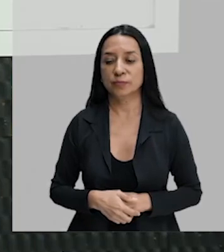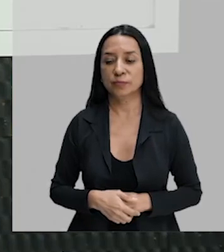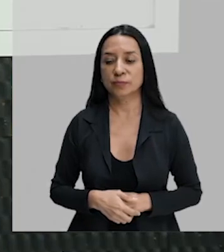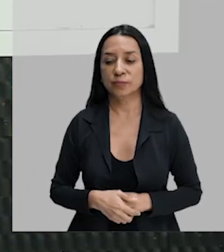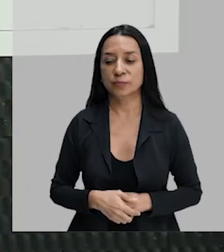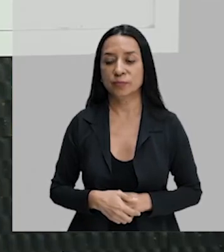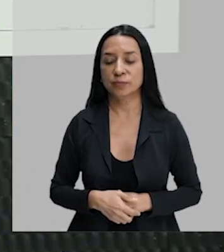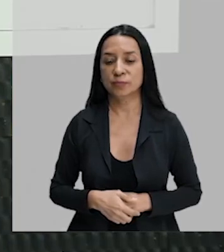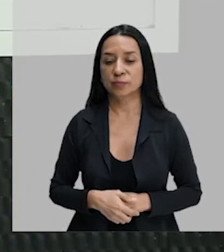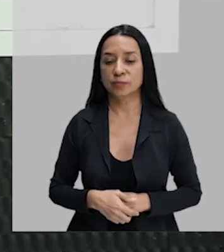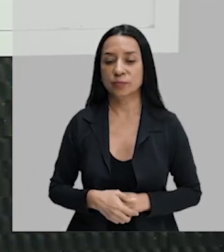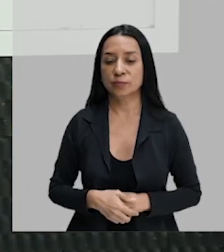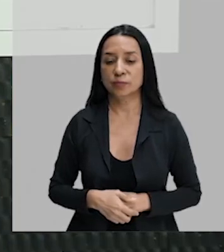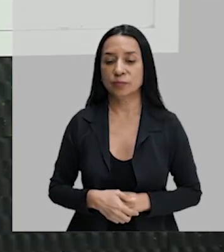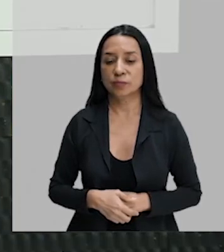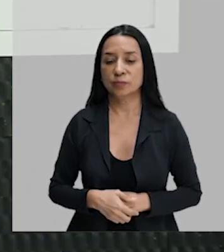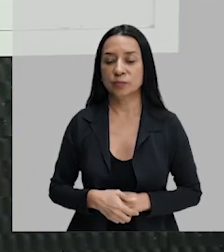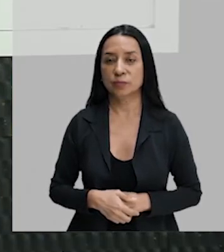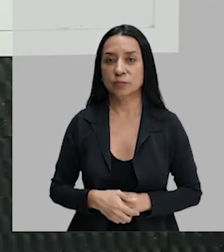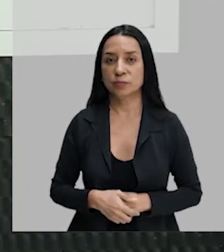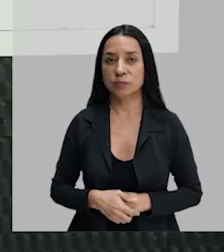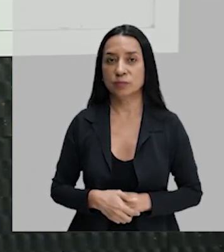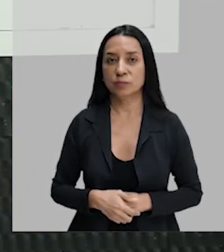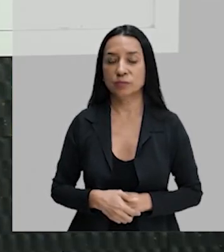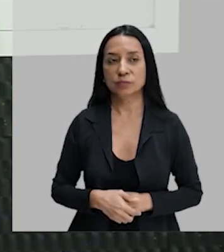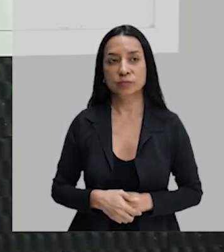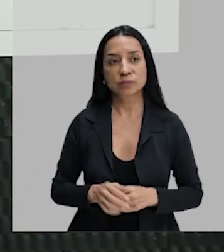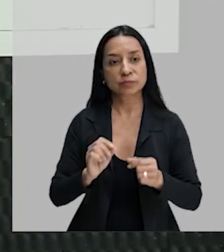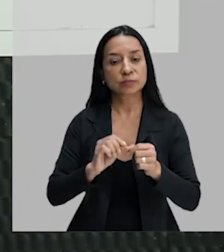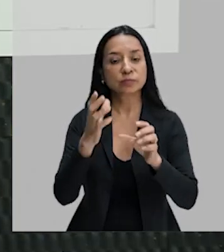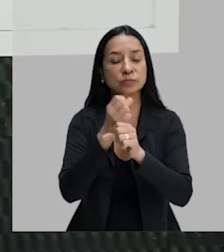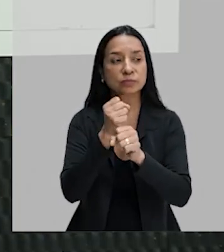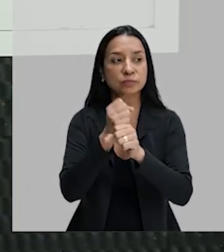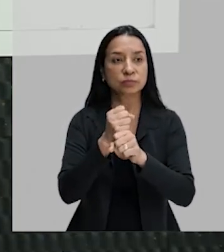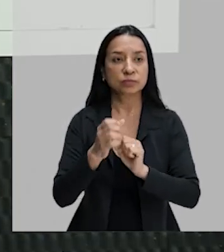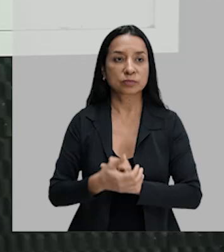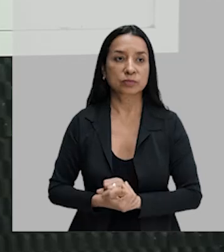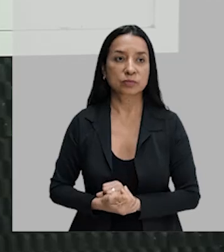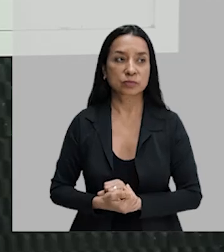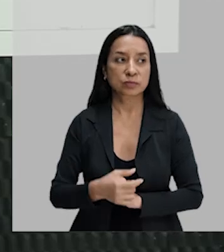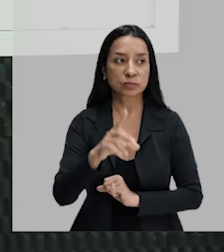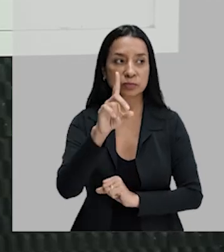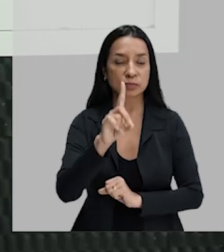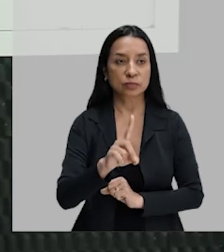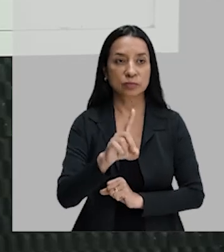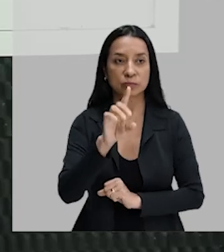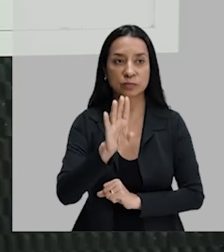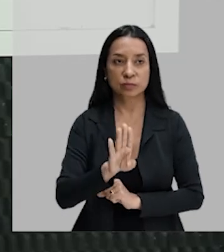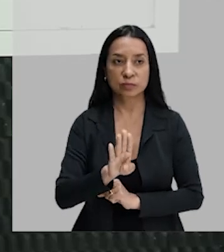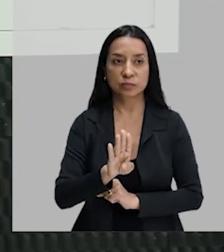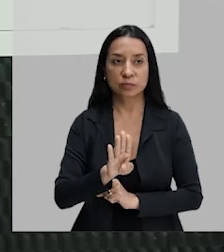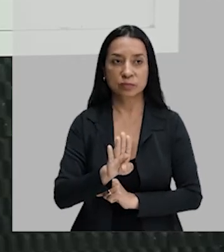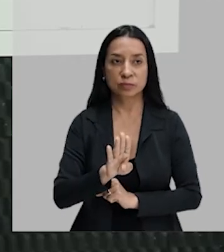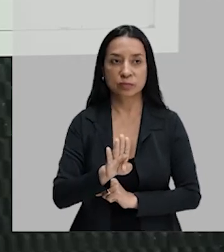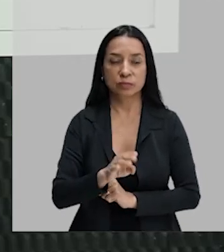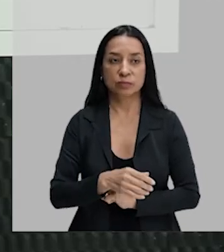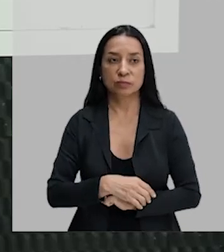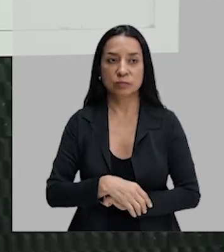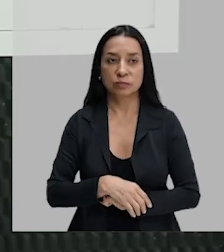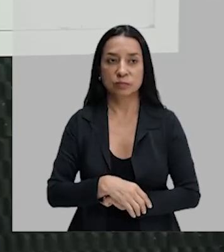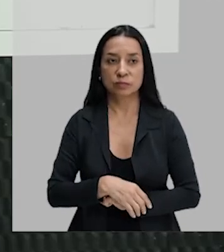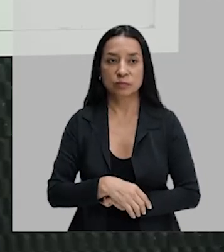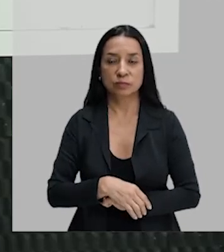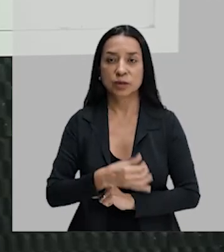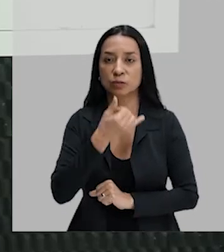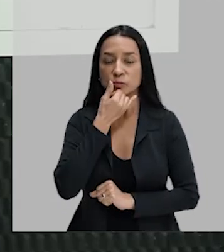certo bom agora é só fazer aqui as contas determinante de B aliás uma atriz a vai